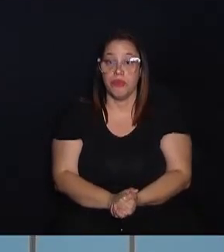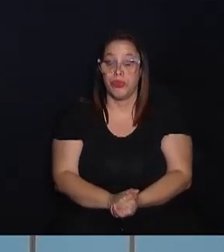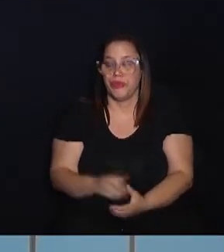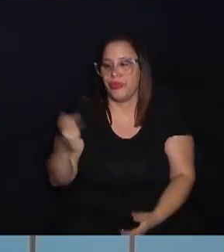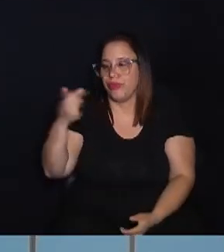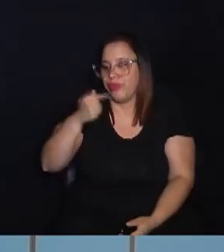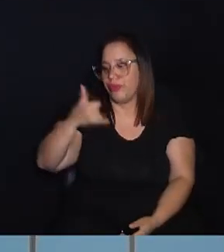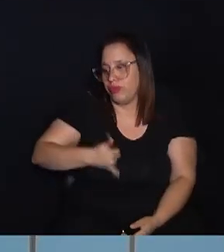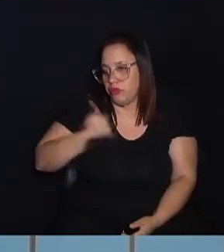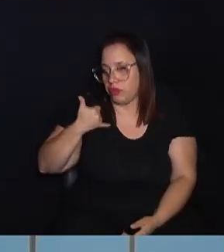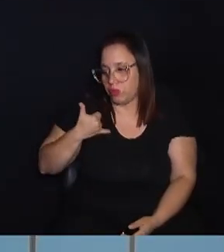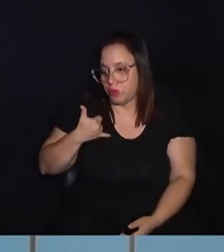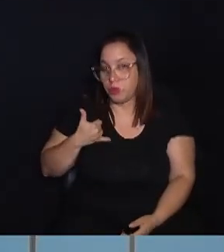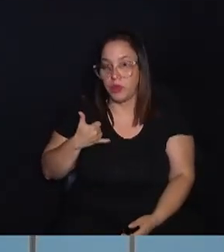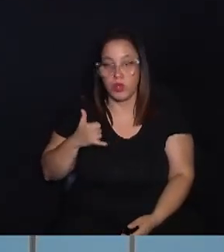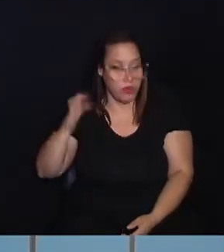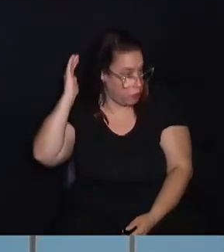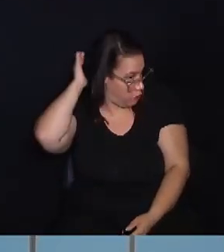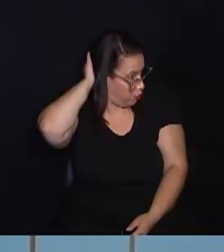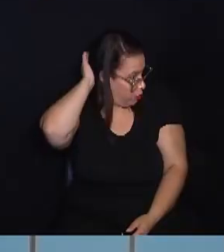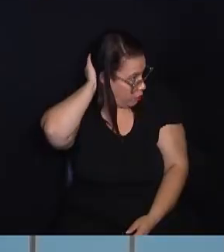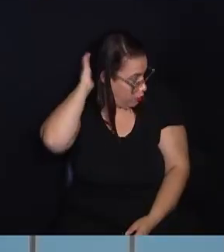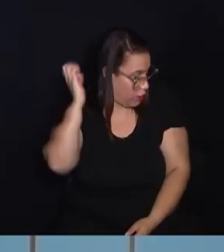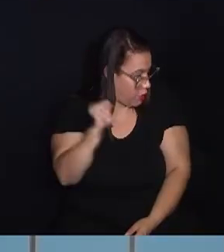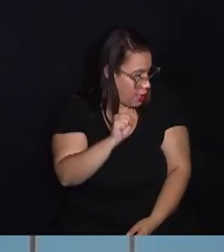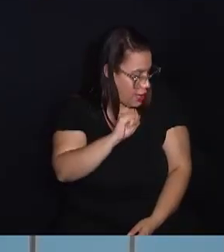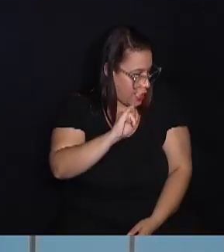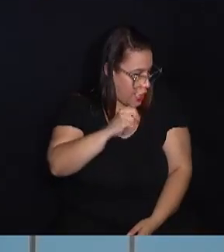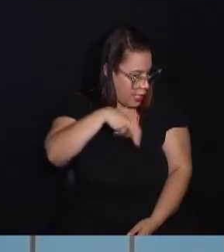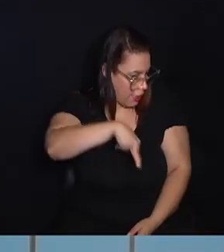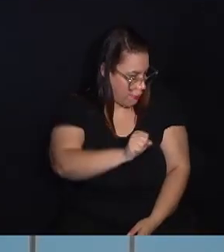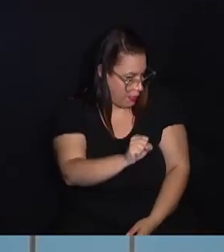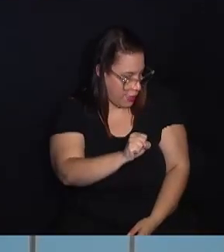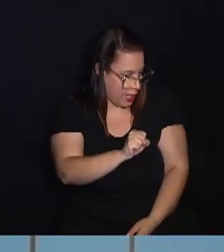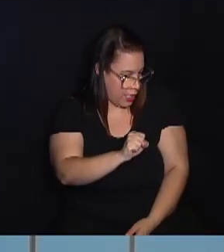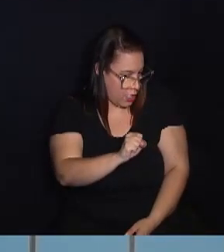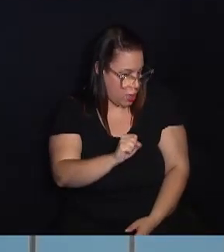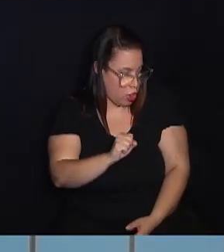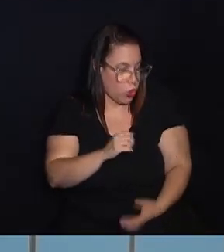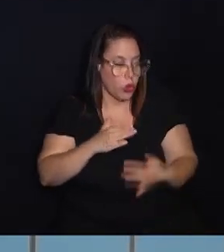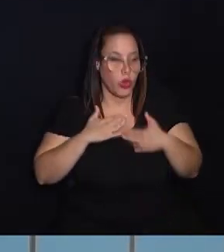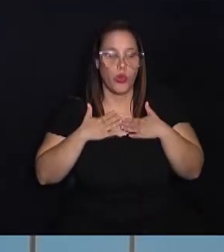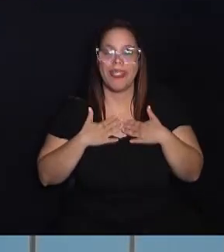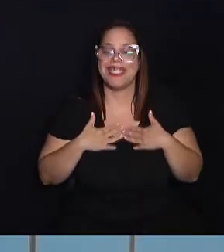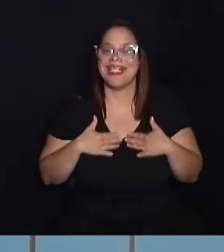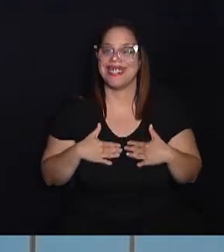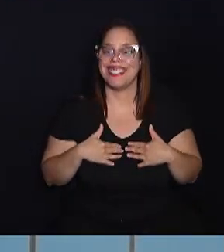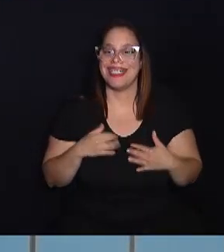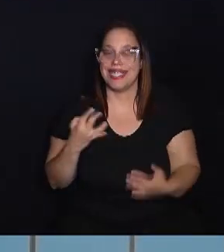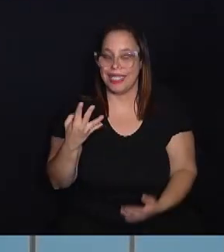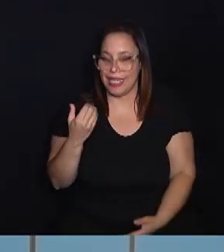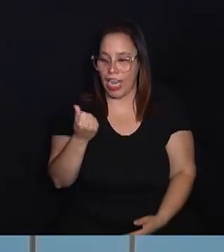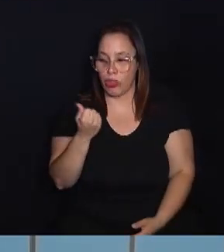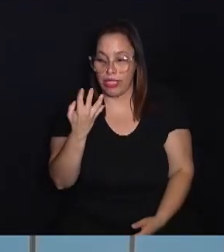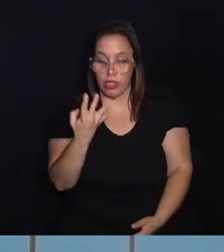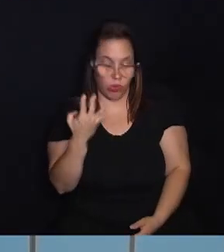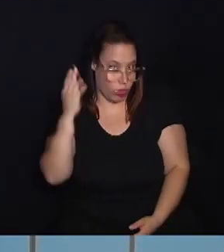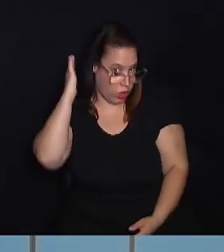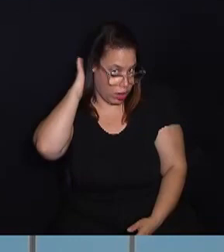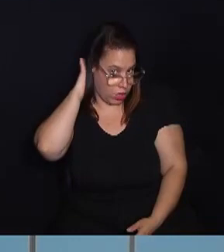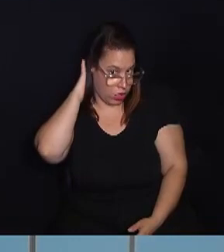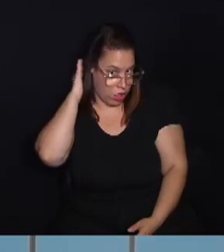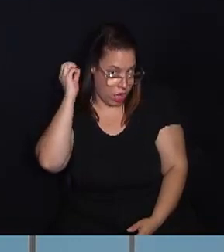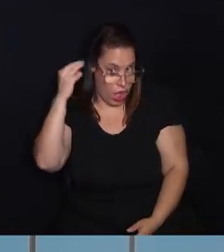anos de idade é formado as sinapses do prazer. Aos 14,